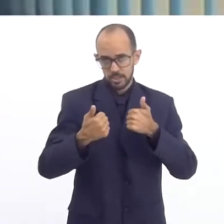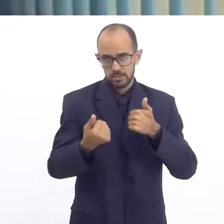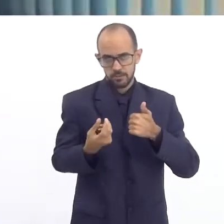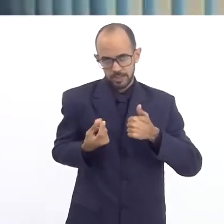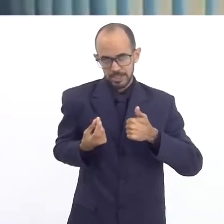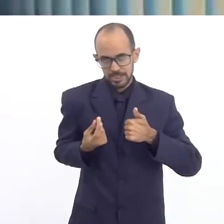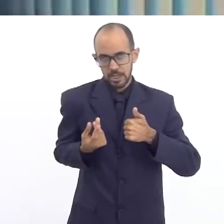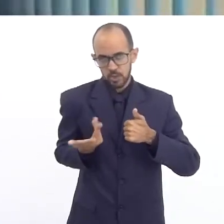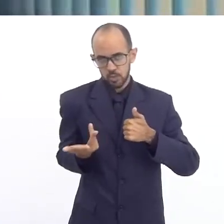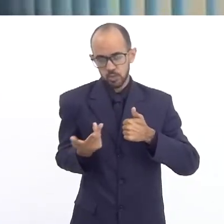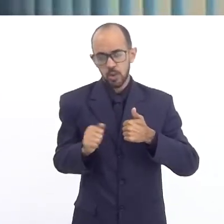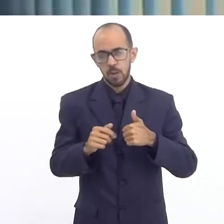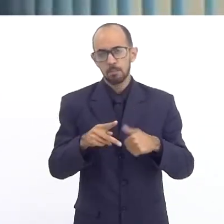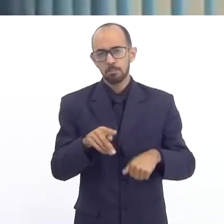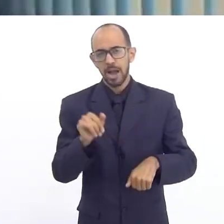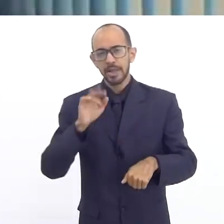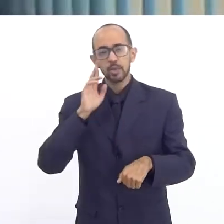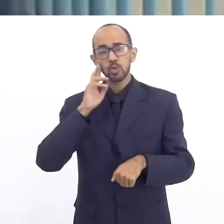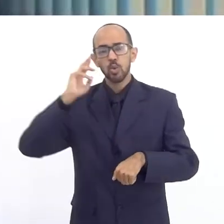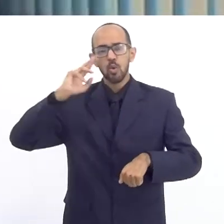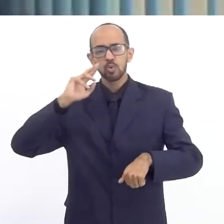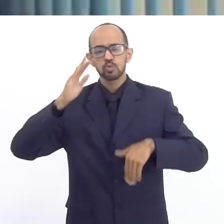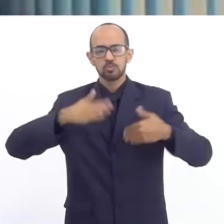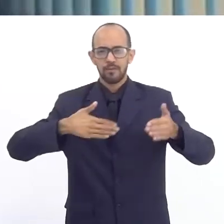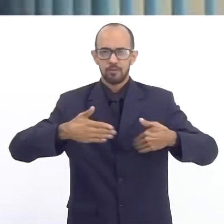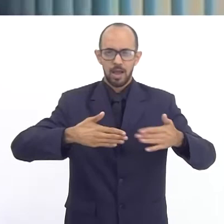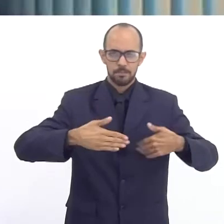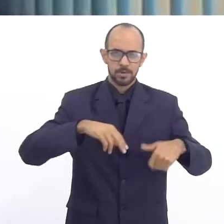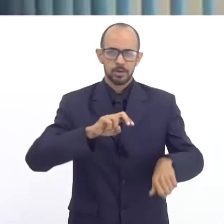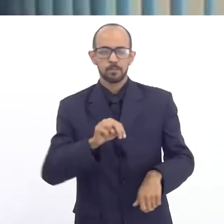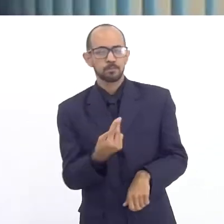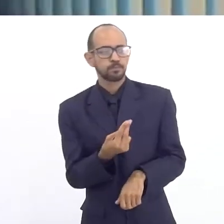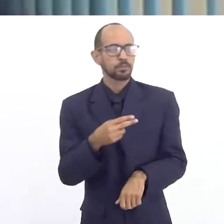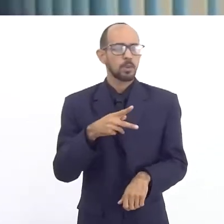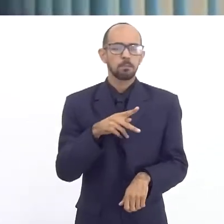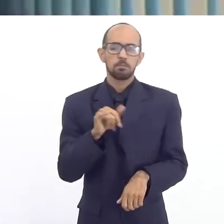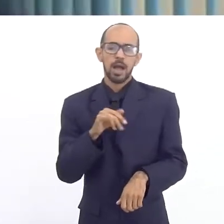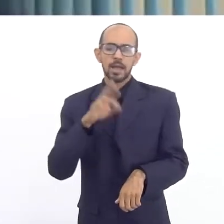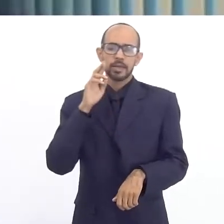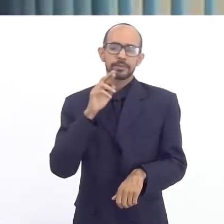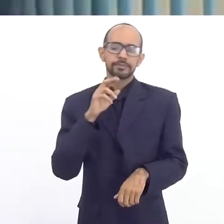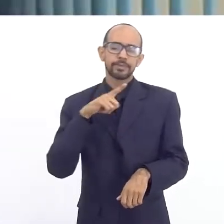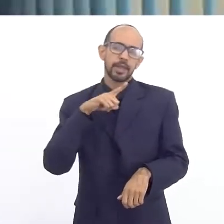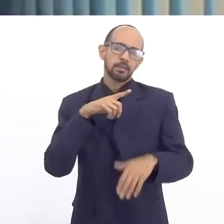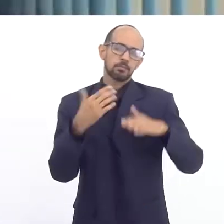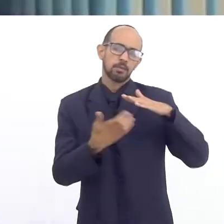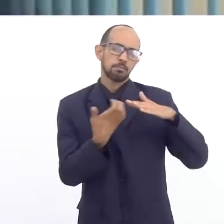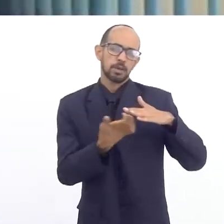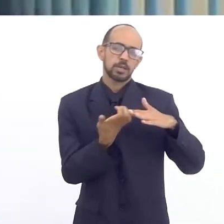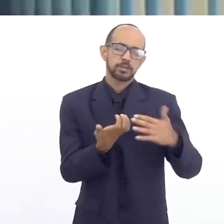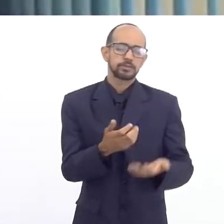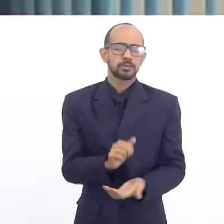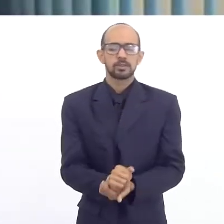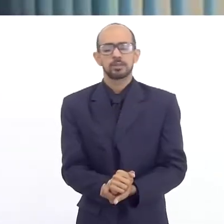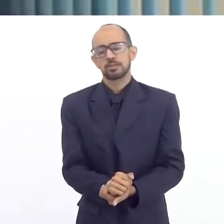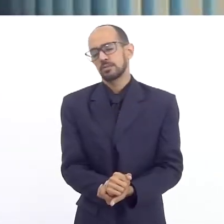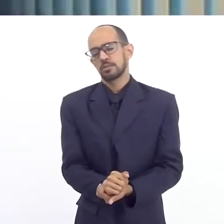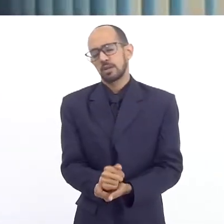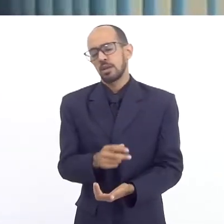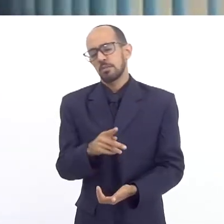vista financeiro, quer dizer, o pai é dono de uma fábrica, o pai tem uma empresa, ou o pai